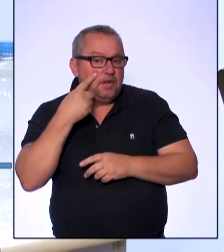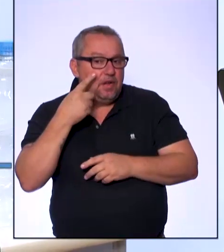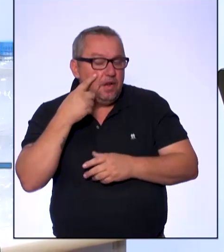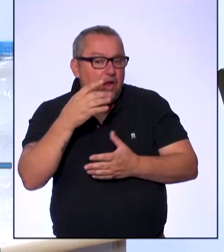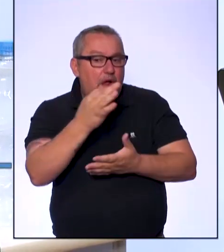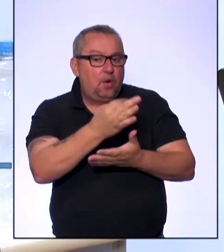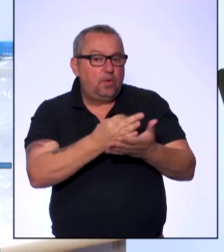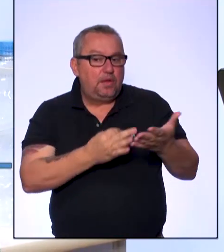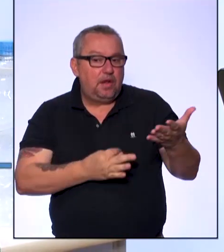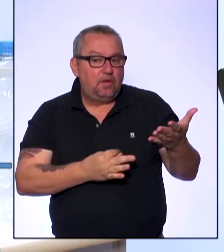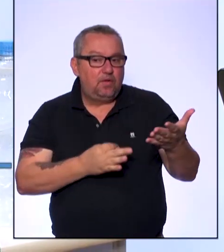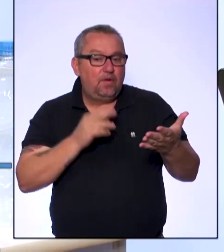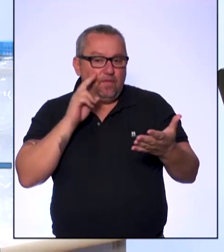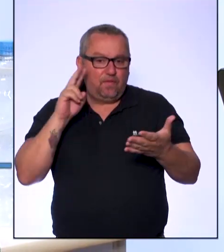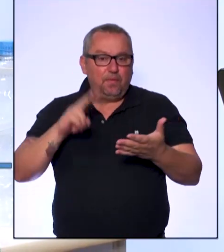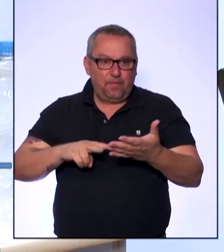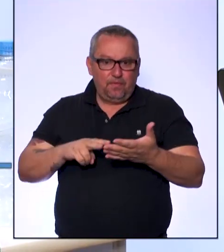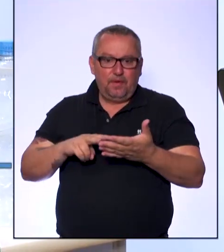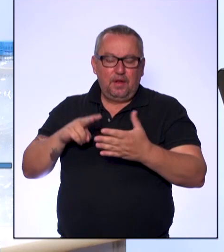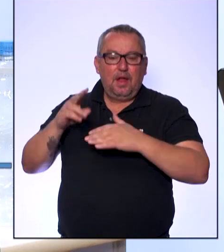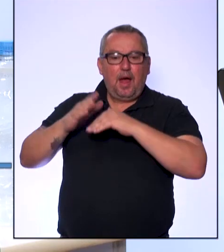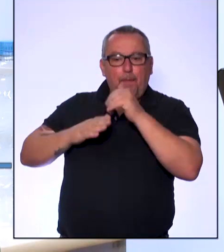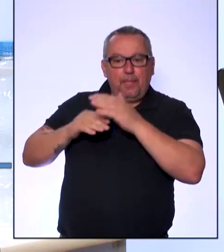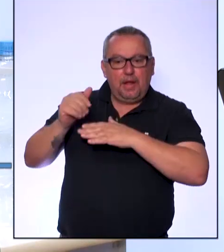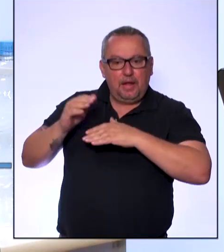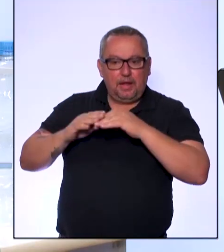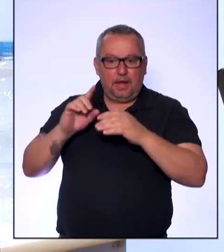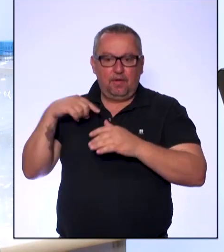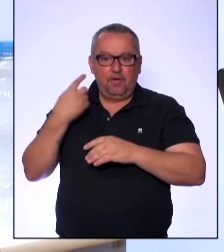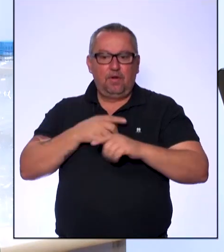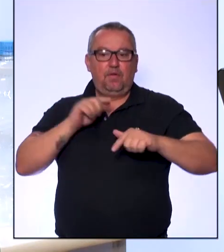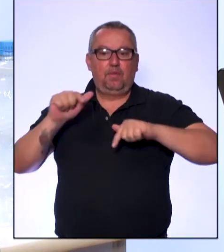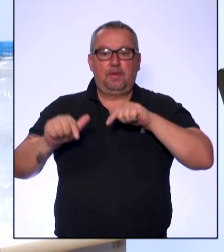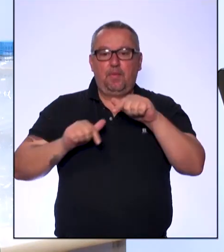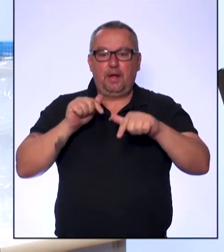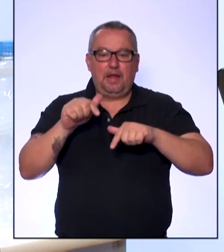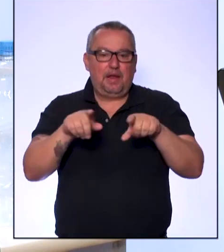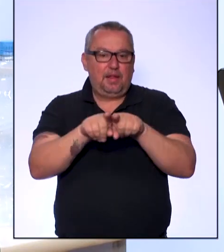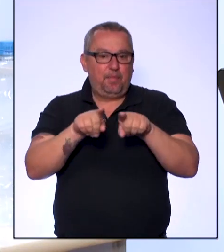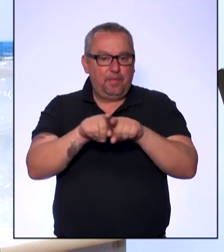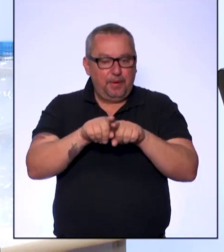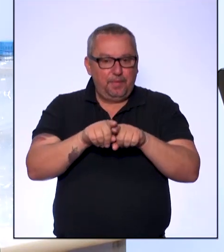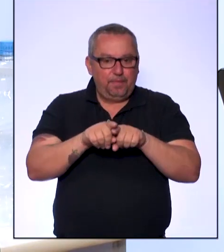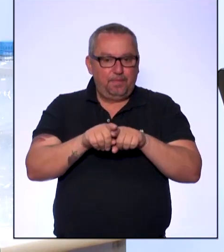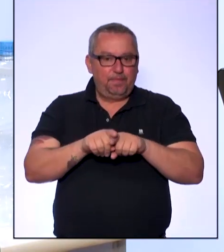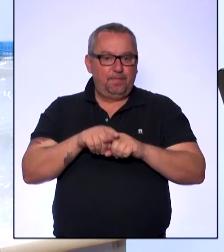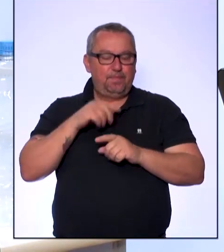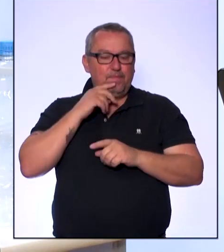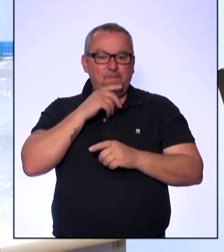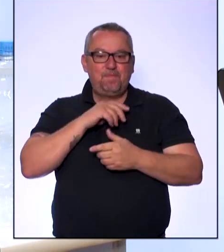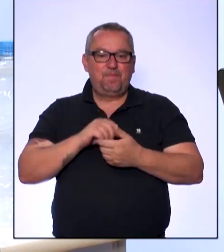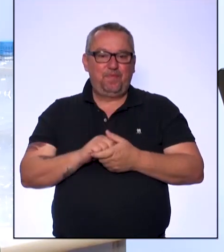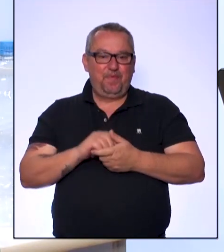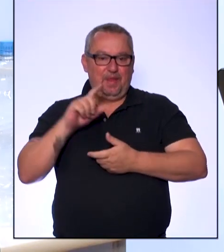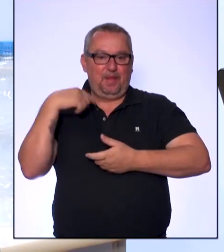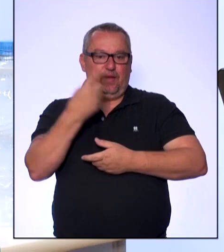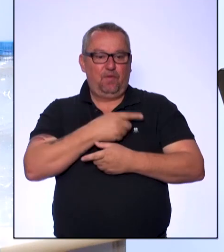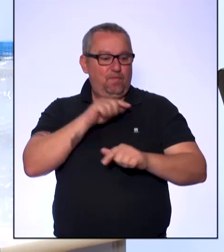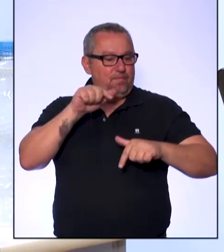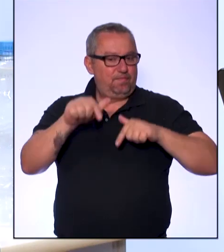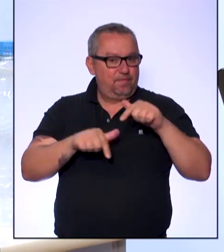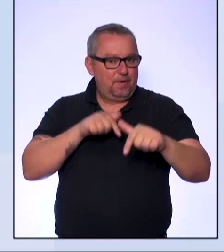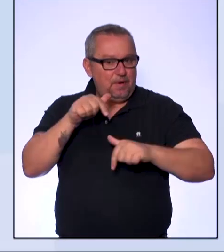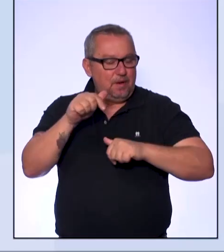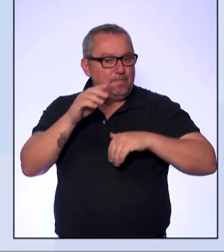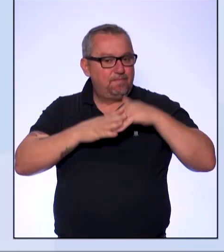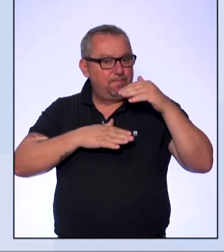isso? Vamos ver aqui a habilidade que nós vamos trabalhar, não é mesmo? Muito bem. Nós vamos trabalhar com a